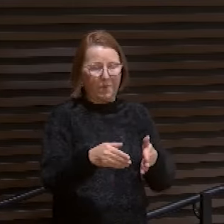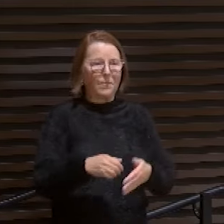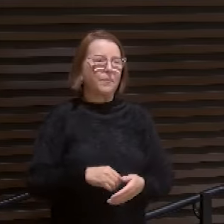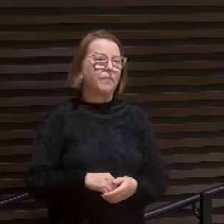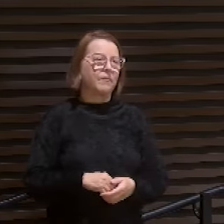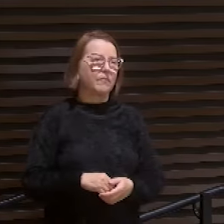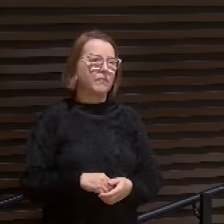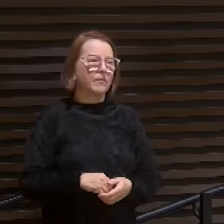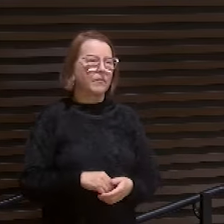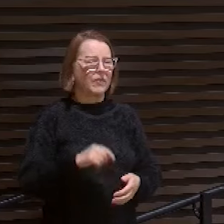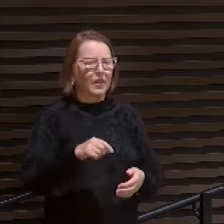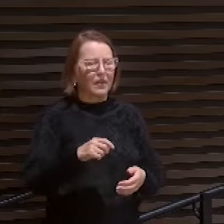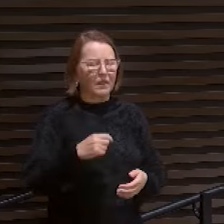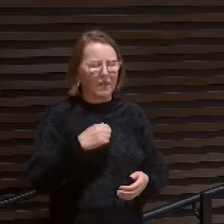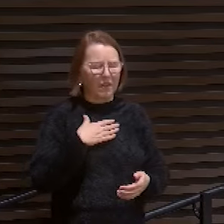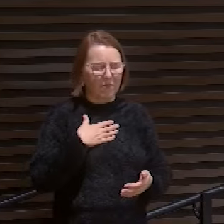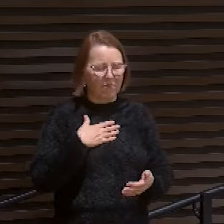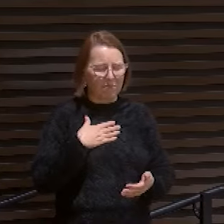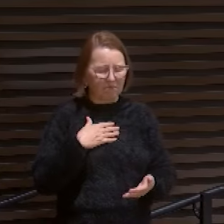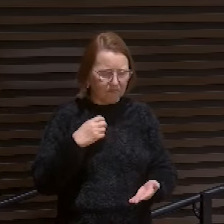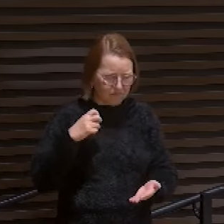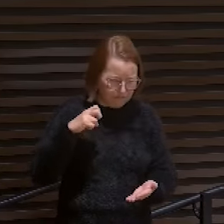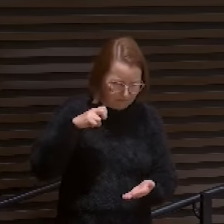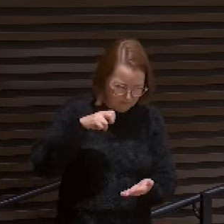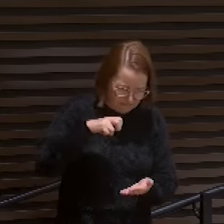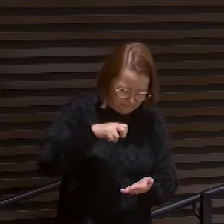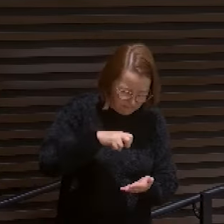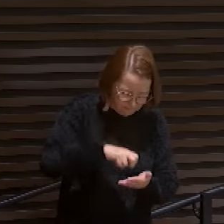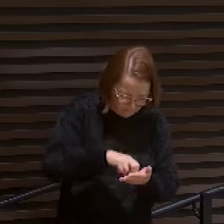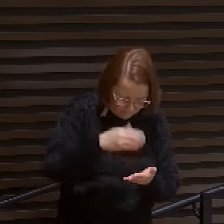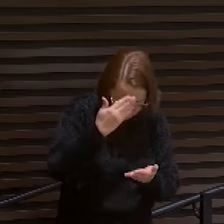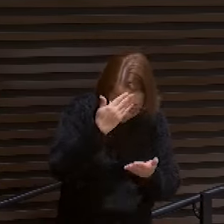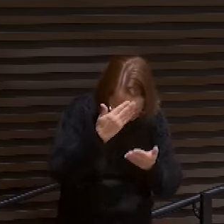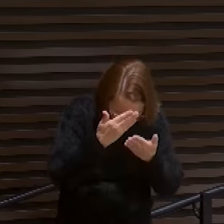E lá eu me prostrei.